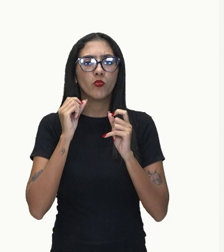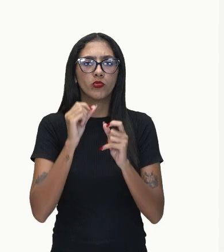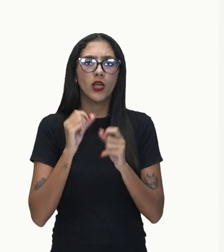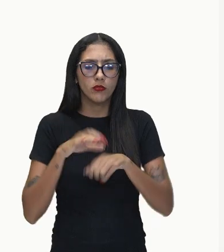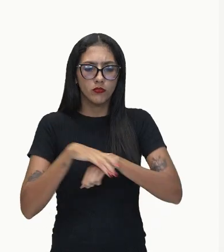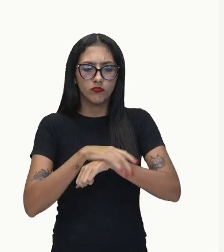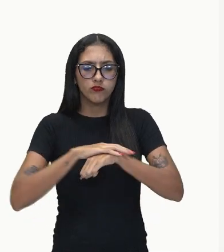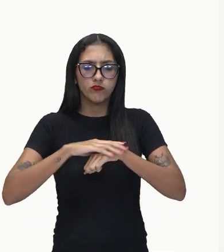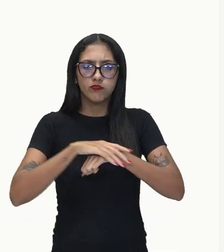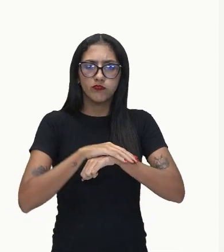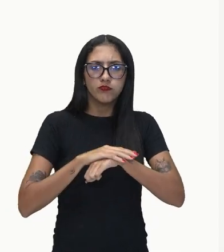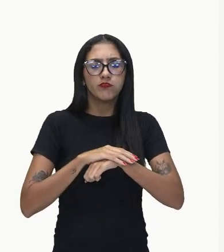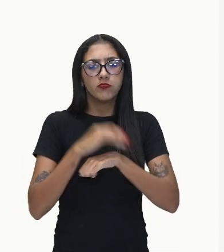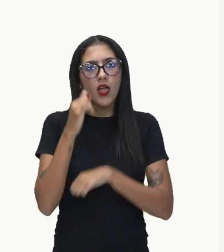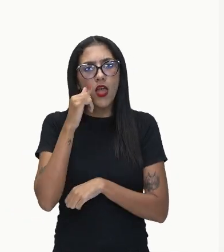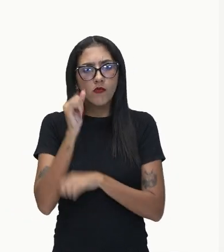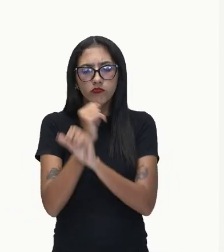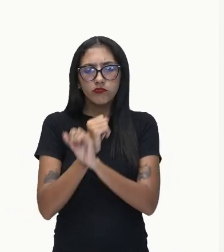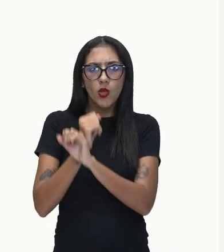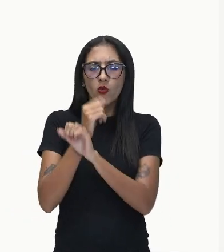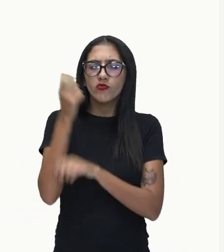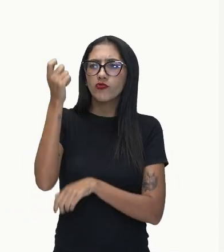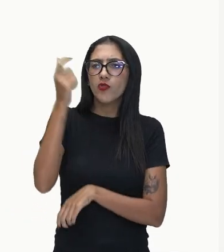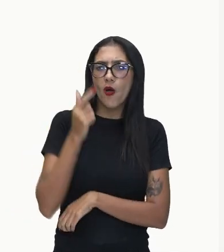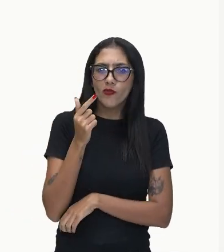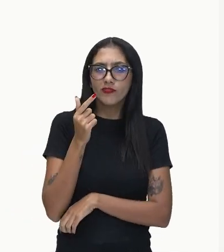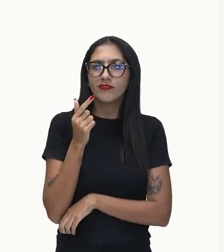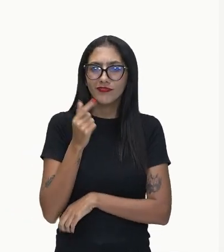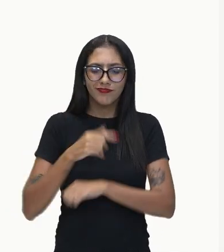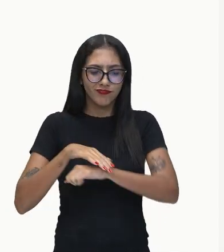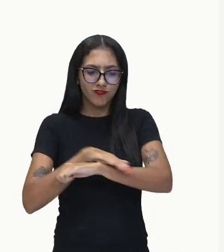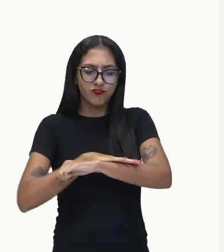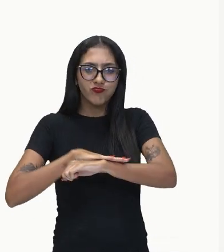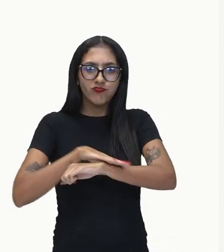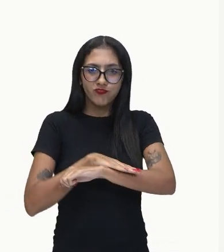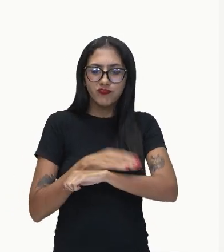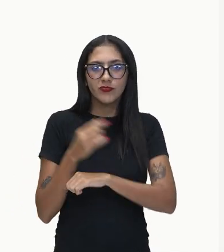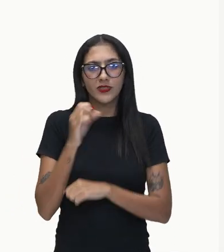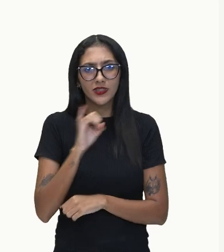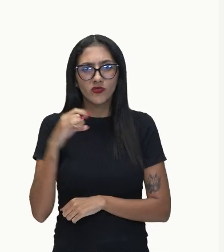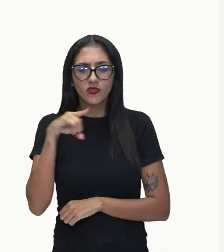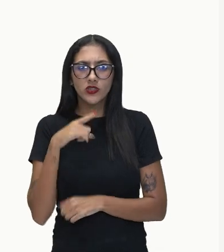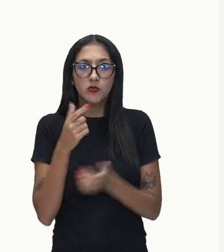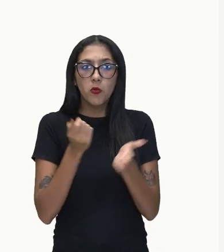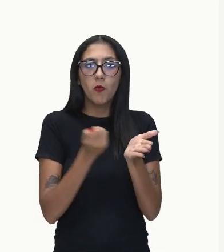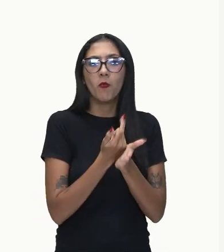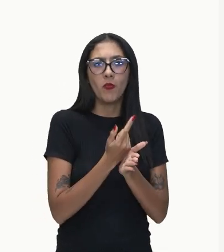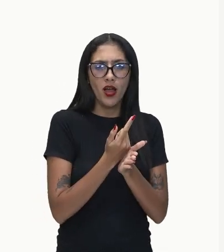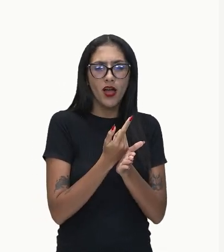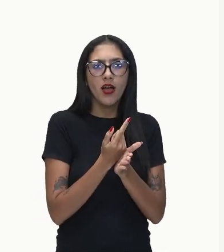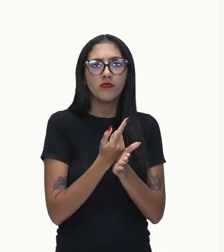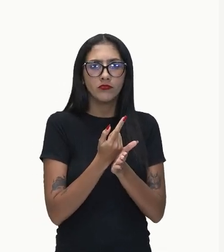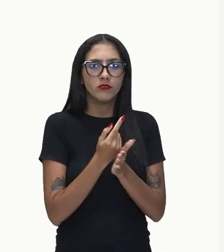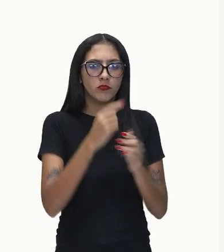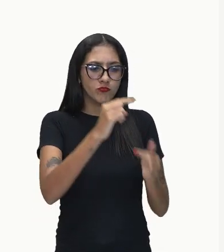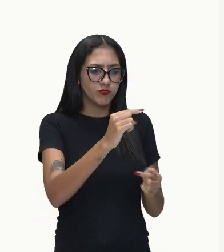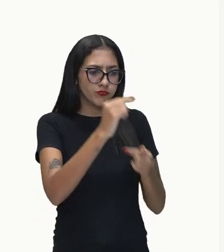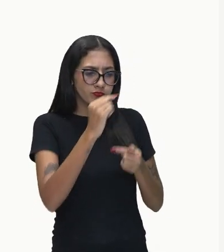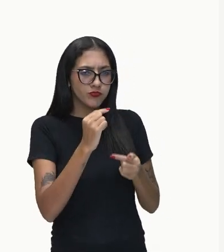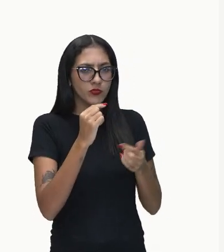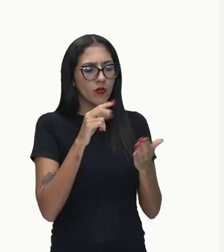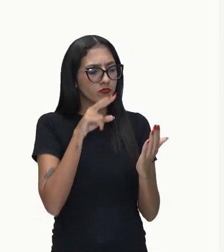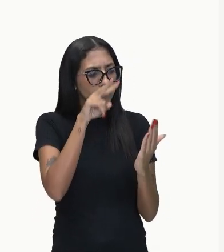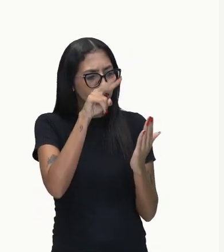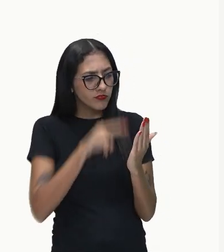solar. Então, quando você compra um protetor solar, você for fazer a leitura, agora você já consegue pegar